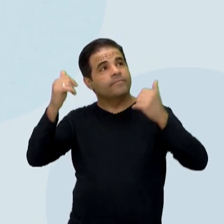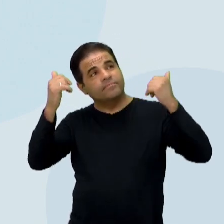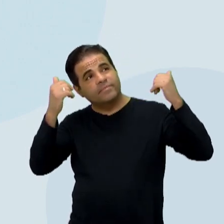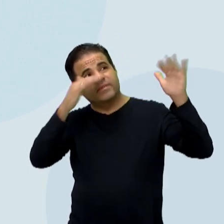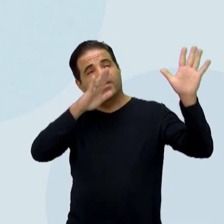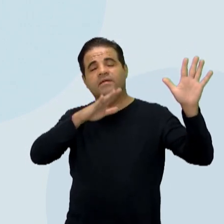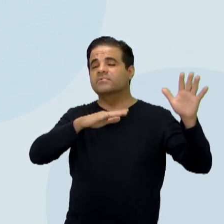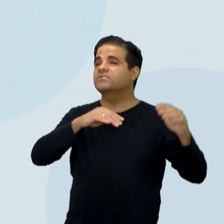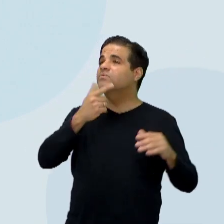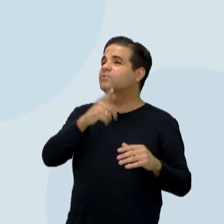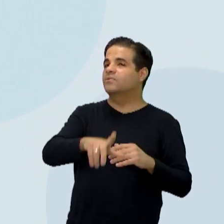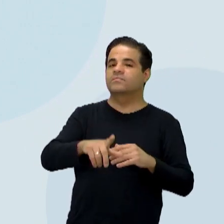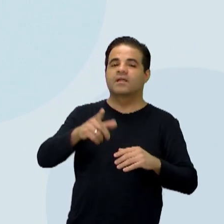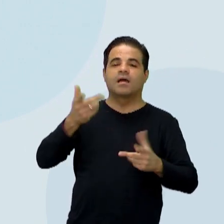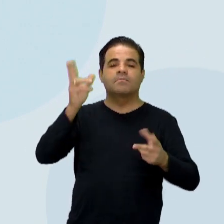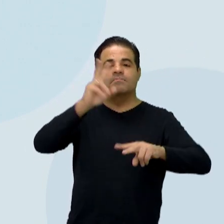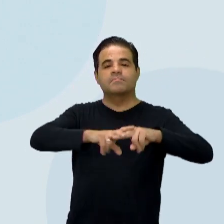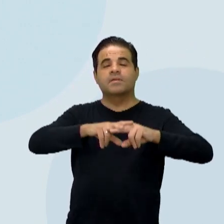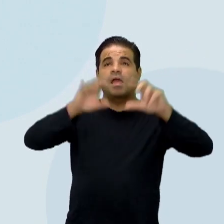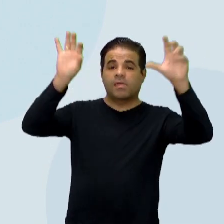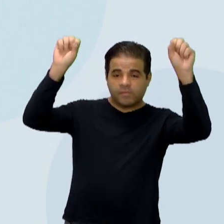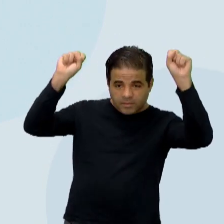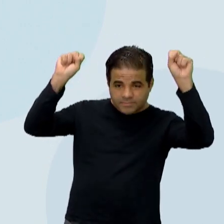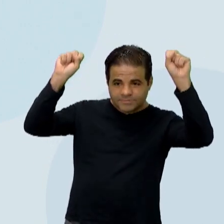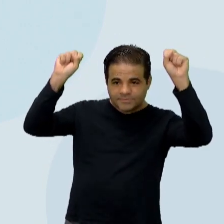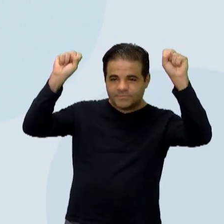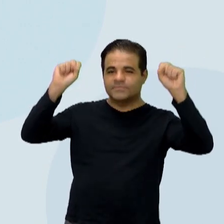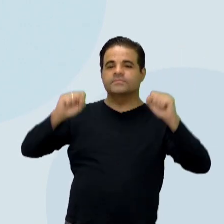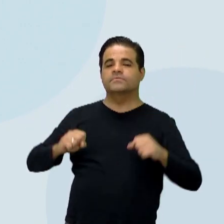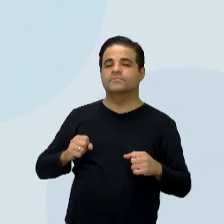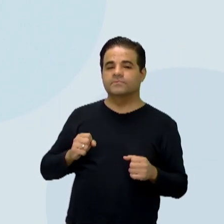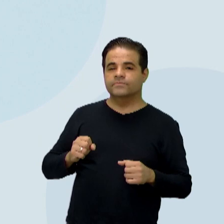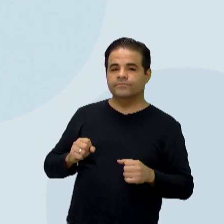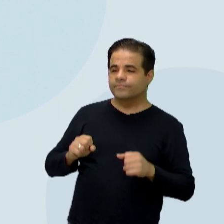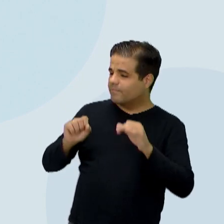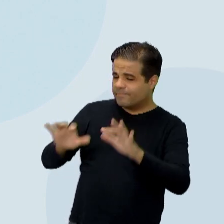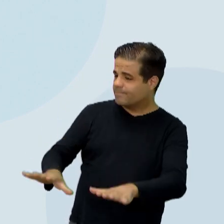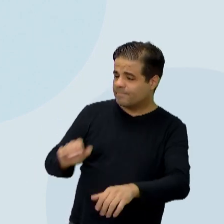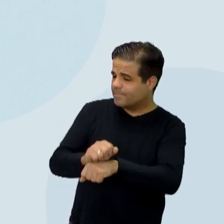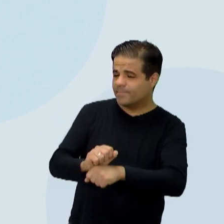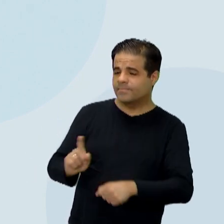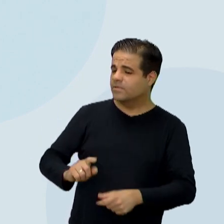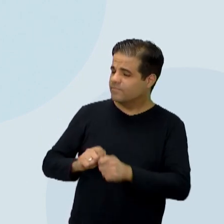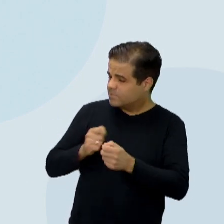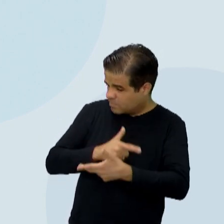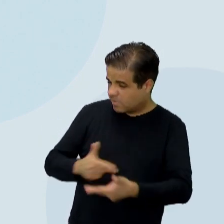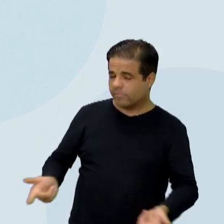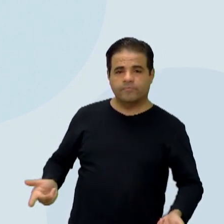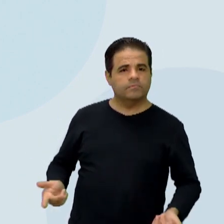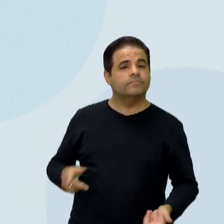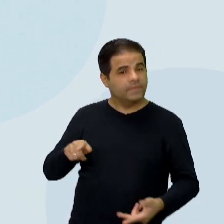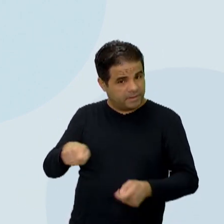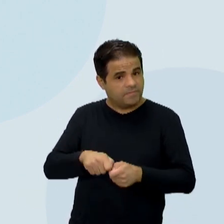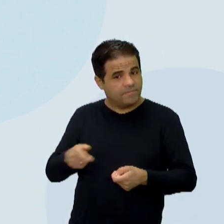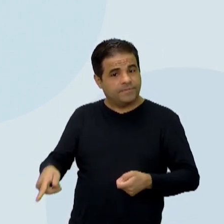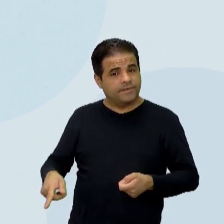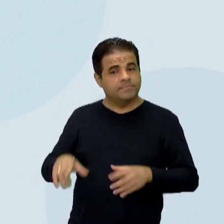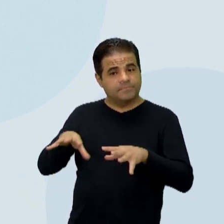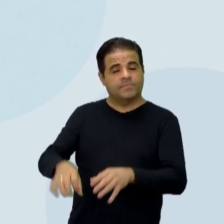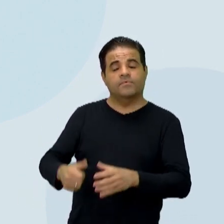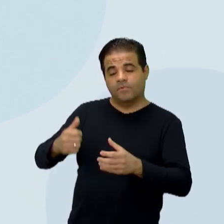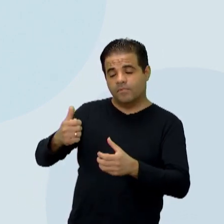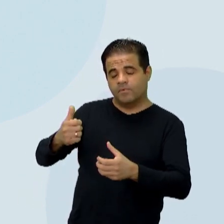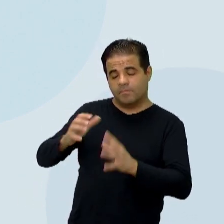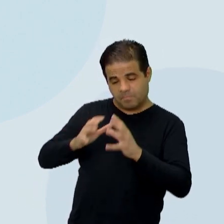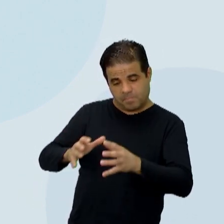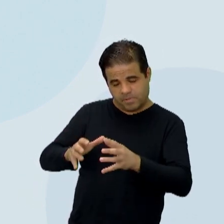Chico Tipo. Bento do jeito que estava lá na árvore. É, porque pendurado. o Chico Bento falou, não fica aí parado, faz alguma coisa, Ele fez, né? saiu jogando bola. E esse faz